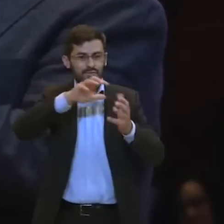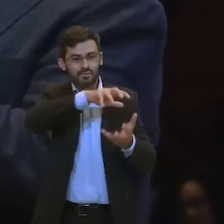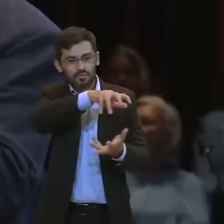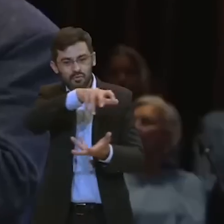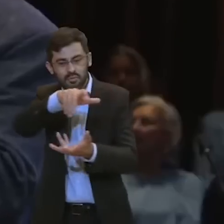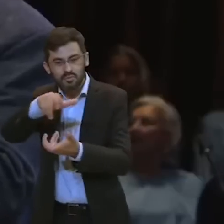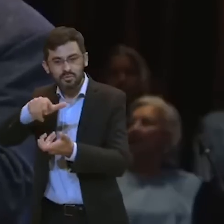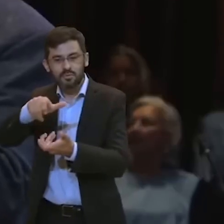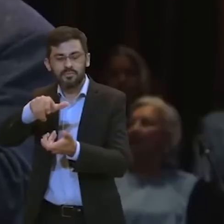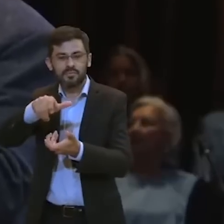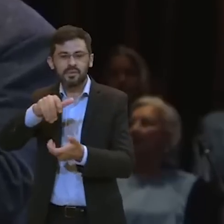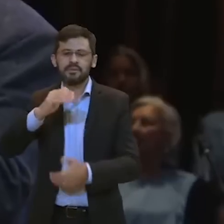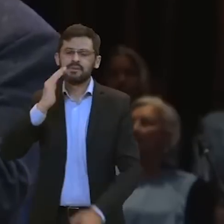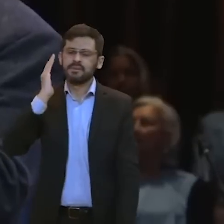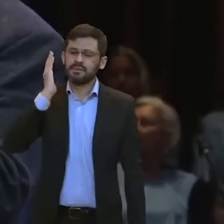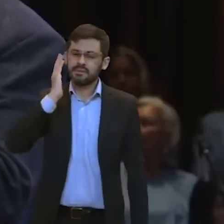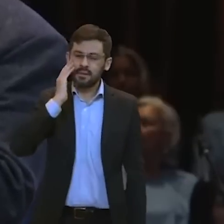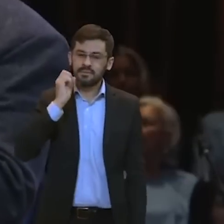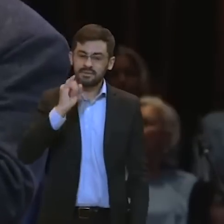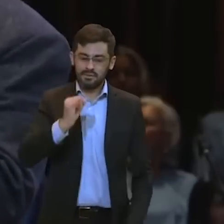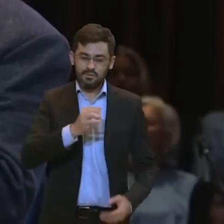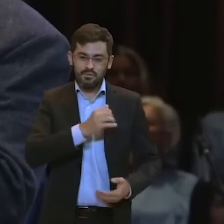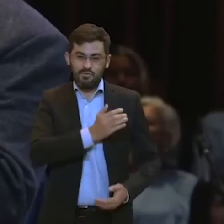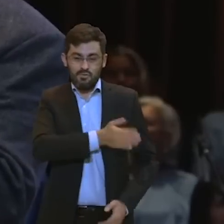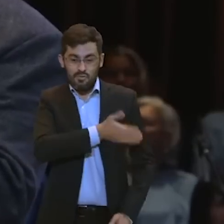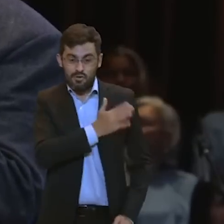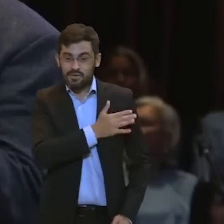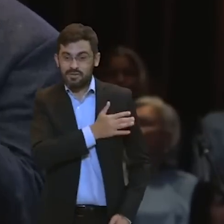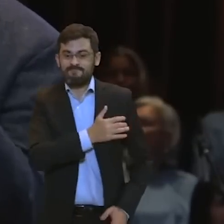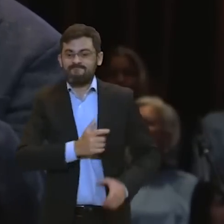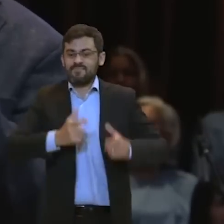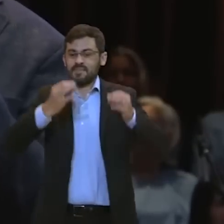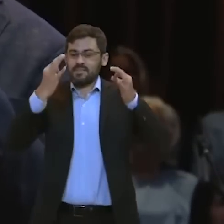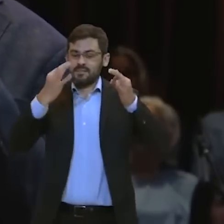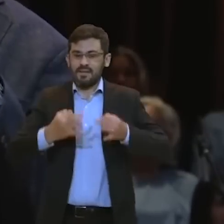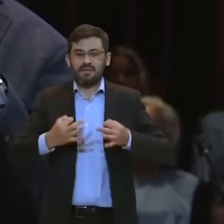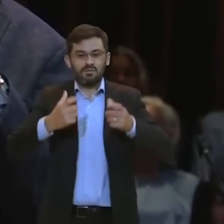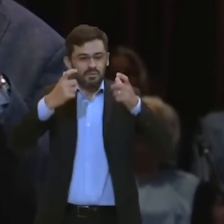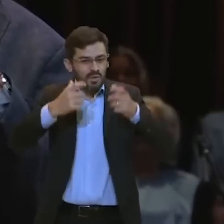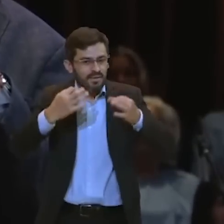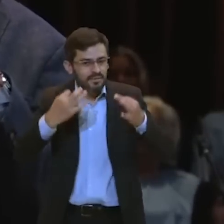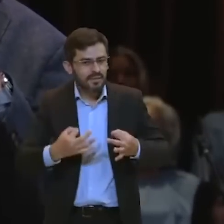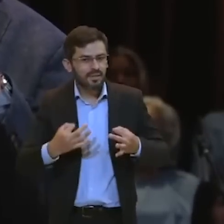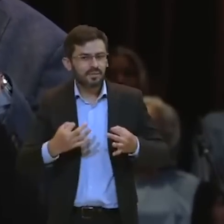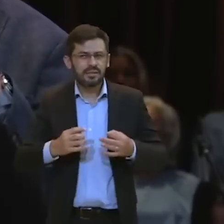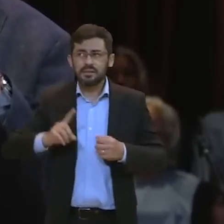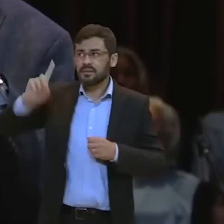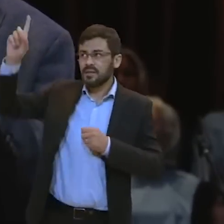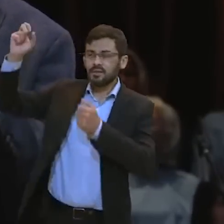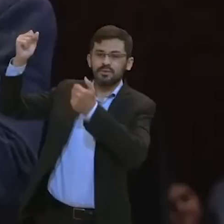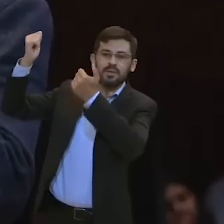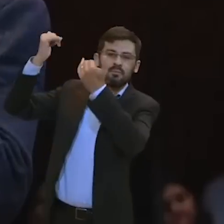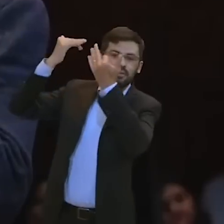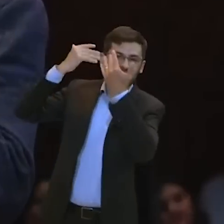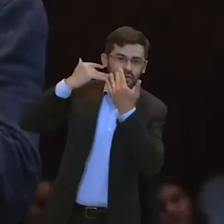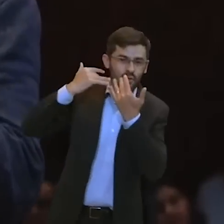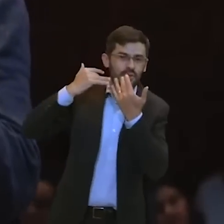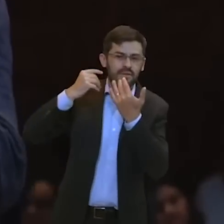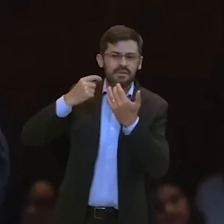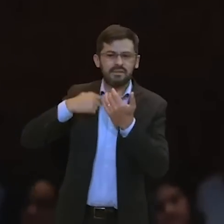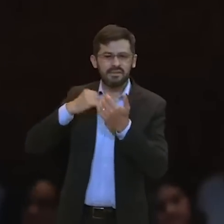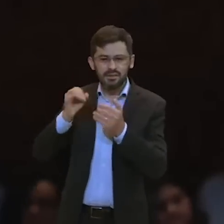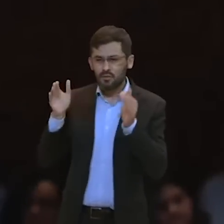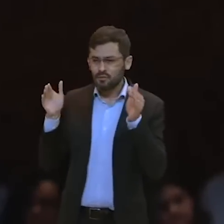Se o coração da gente está no lugar certo, todas as coisas procedem de Deus para a nossa vida.